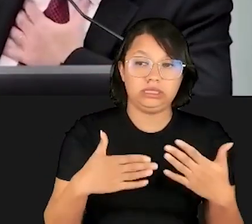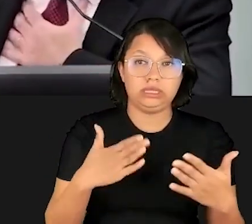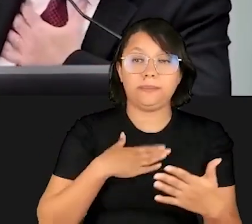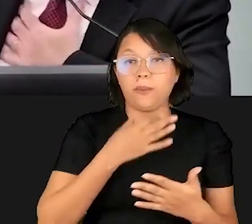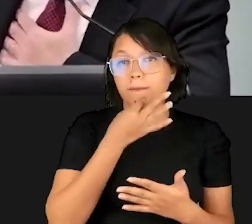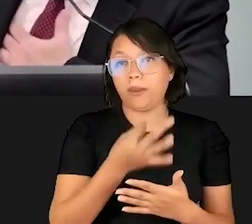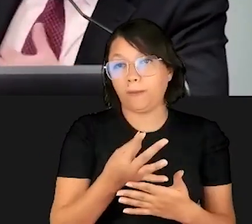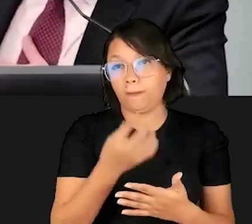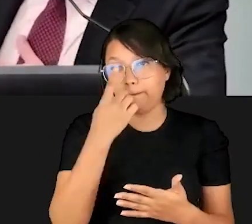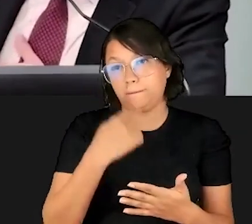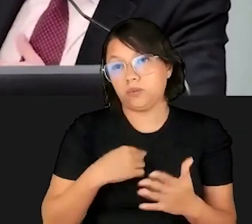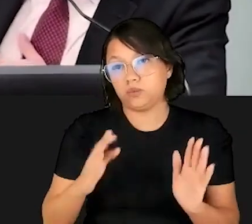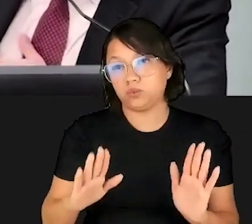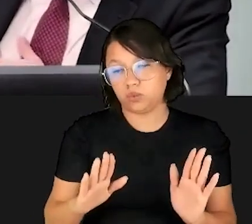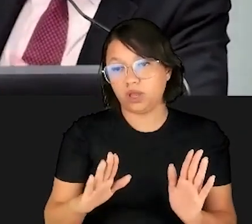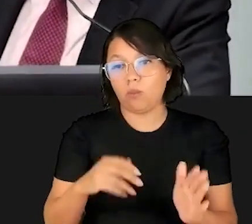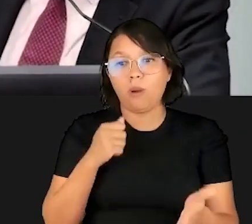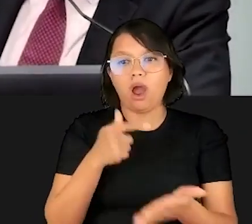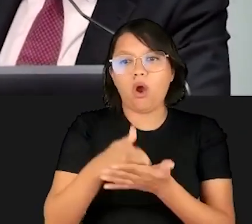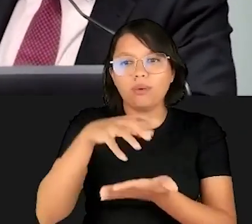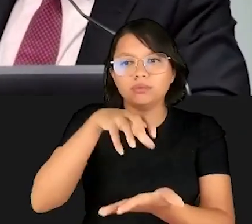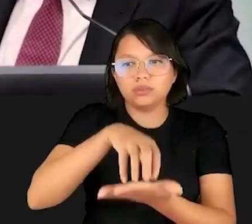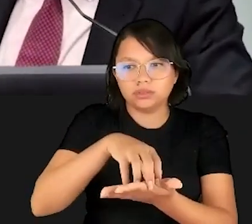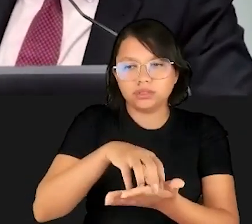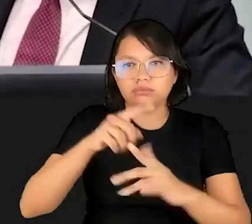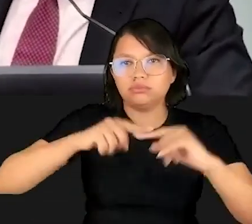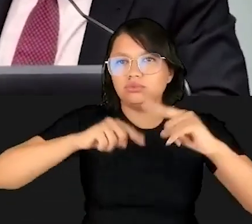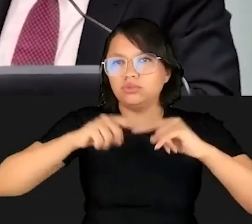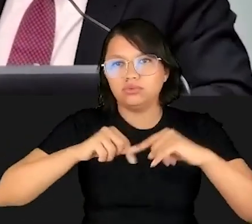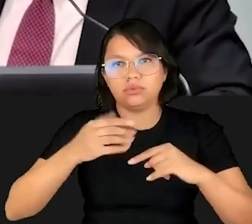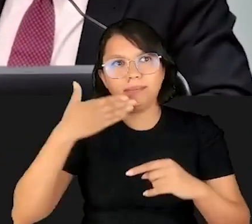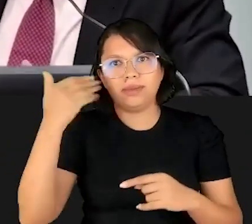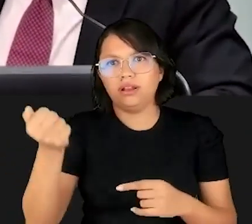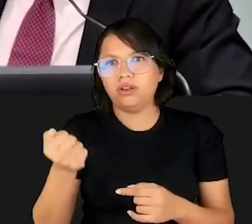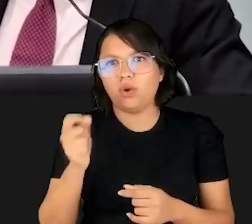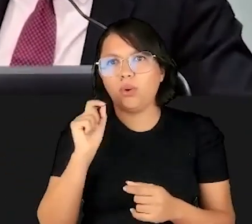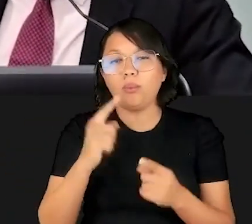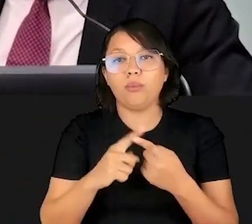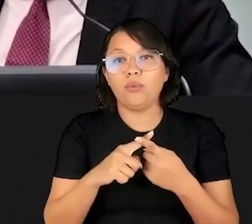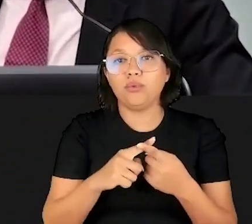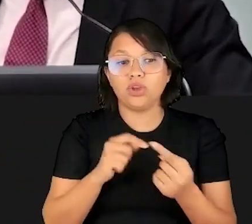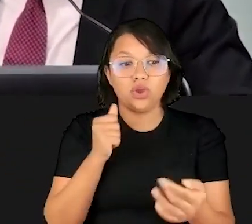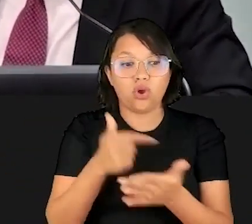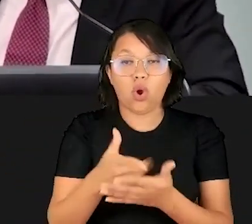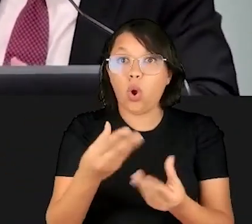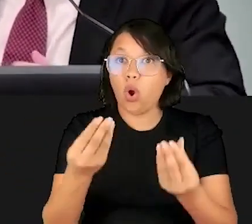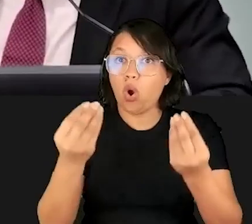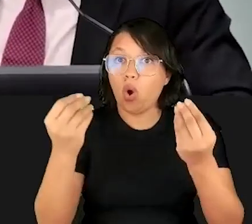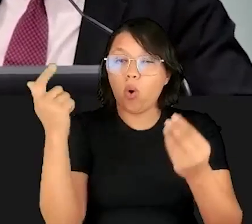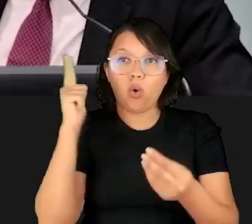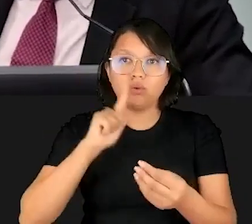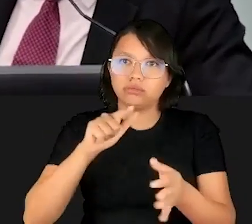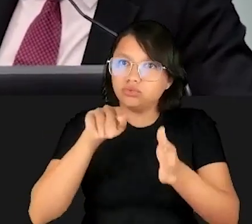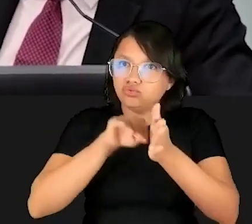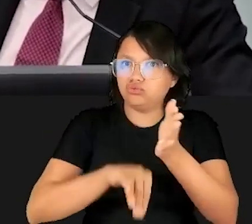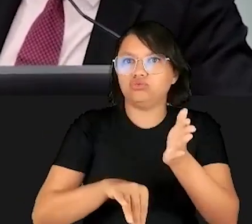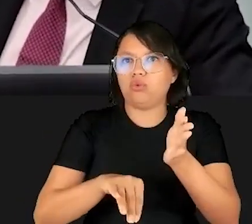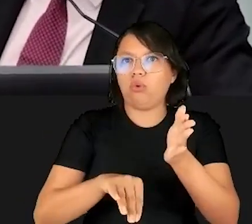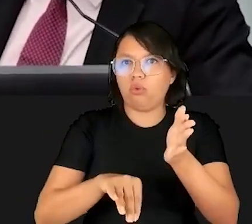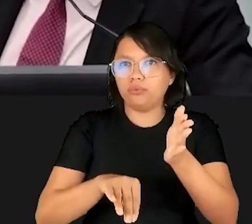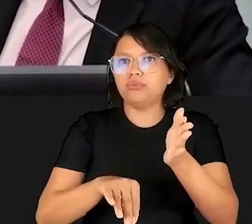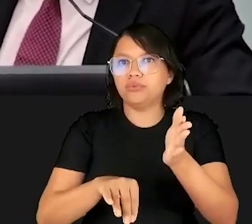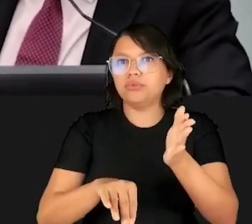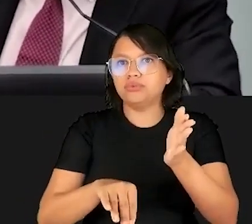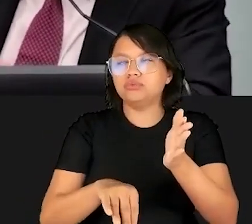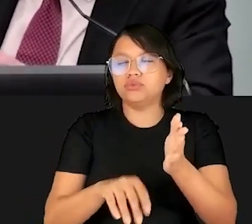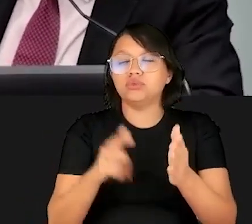opinião pessoal, eu acho que a compra centralizada para esse produto era melhor, porque você comprar muito, você consegue desconto. Você consegue fazer uma licitação maior,